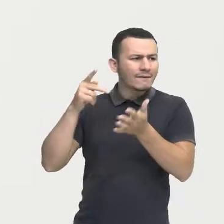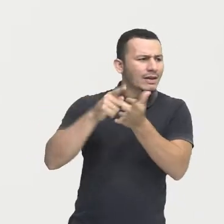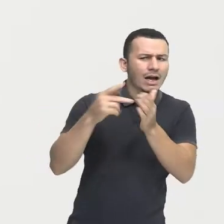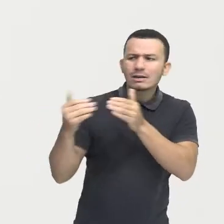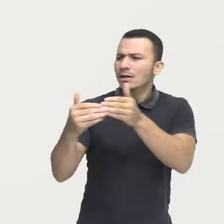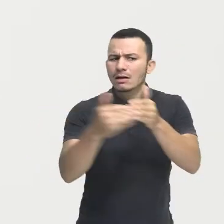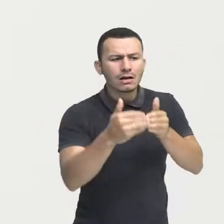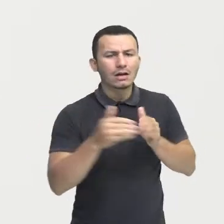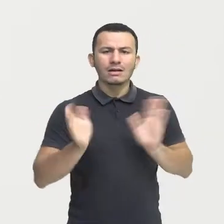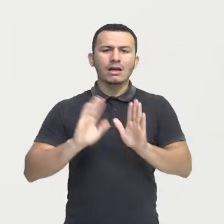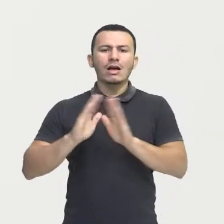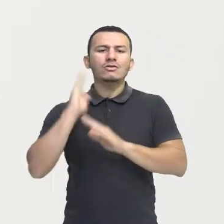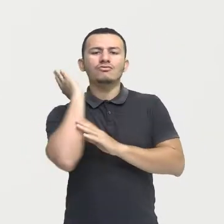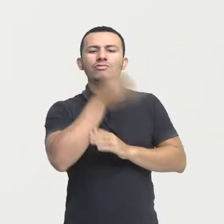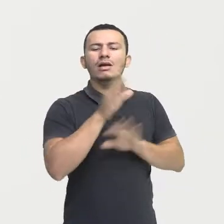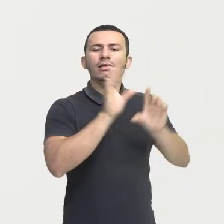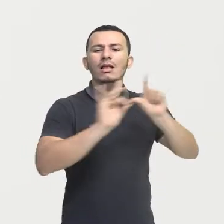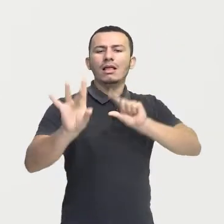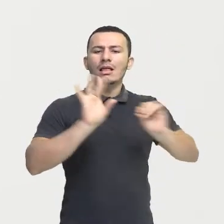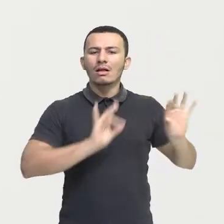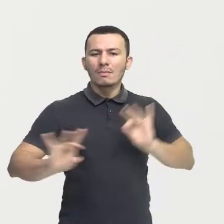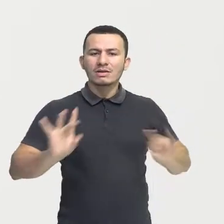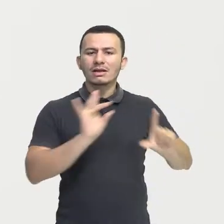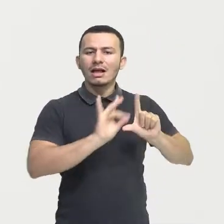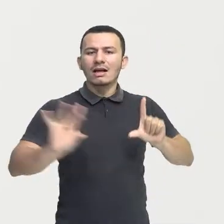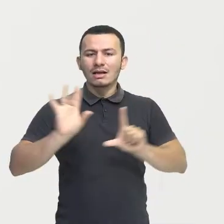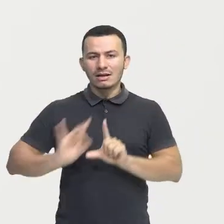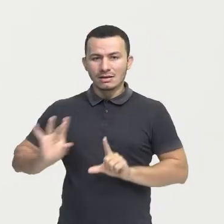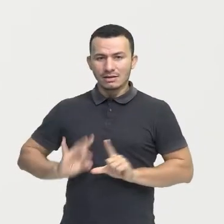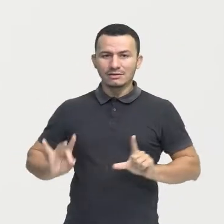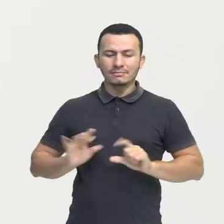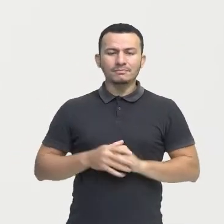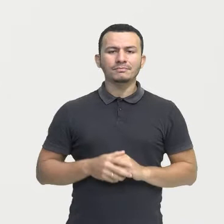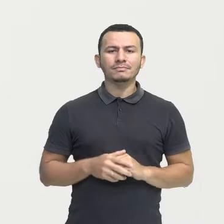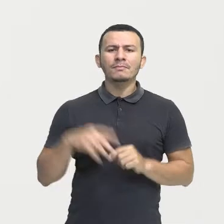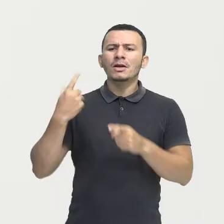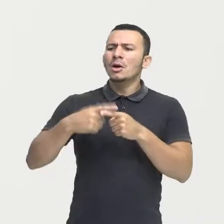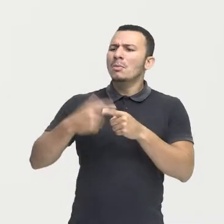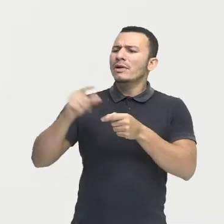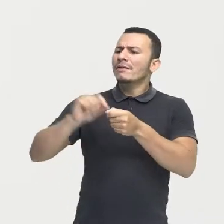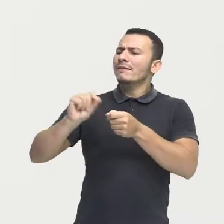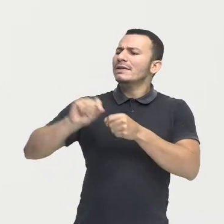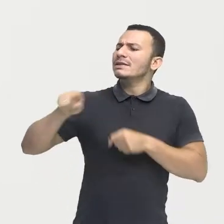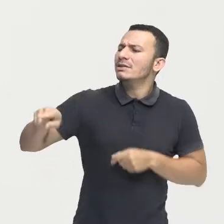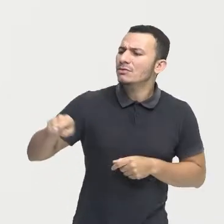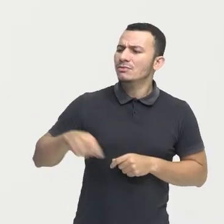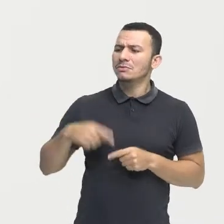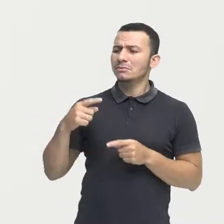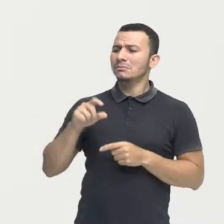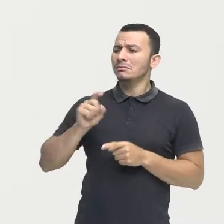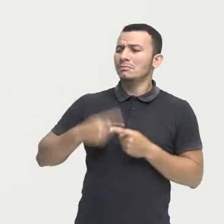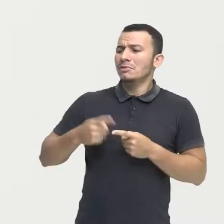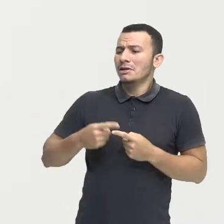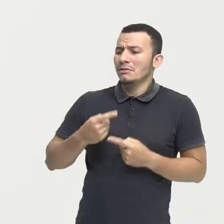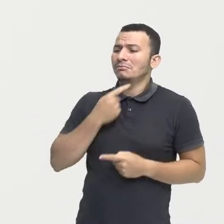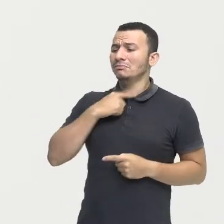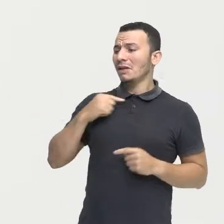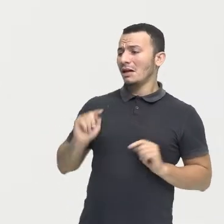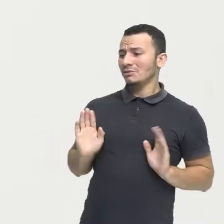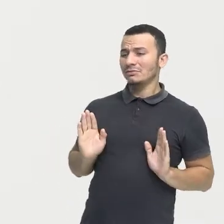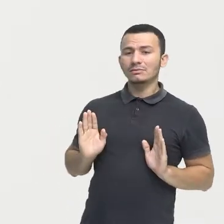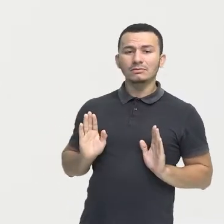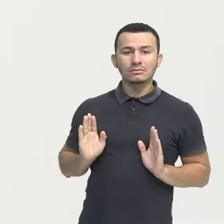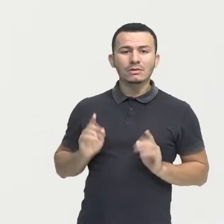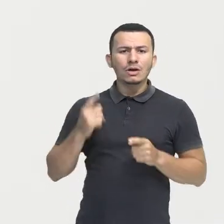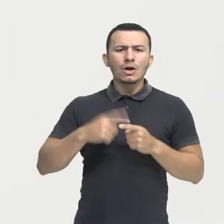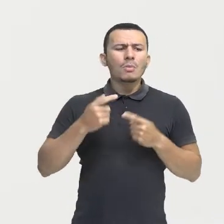né? Então, porque sim. Por que tu fez isso? Porque sim. Né? Por que